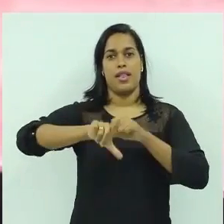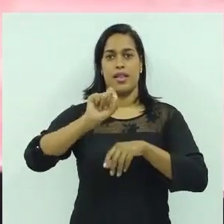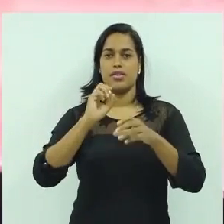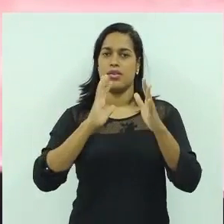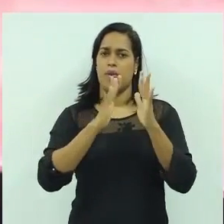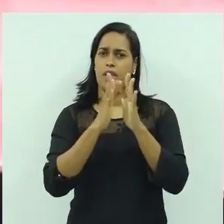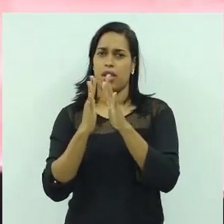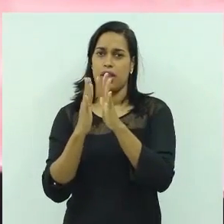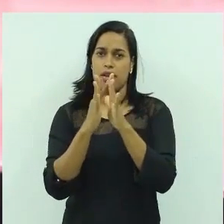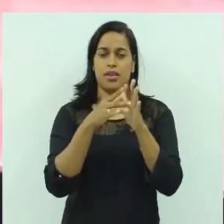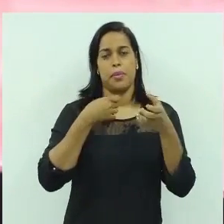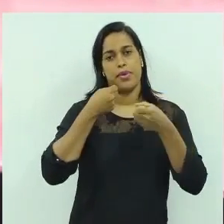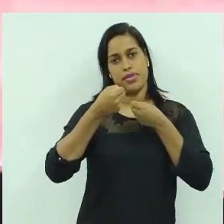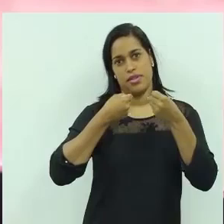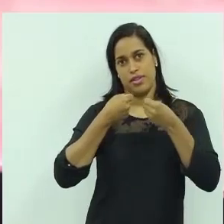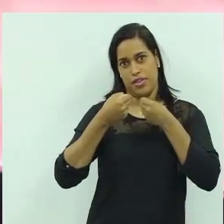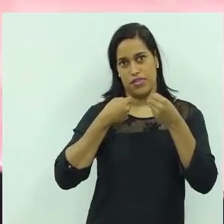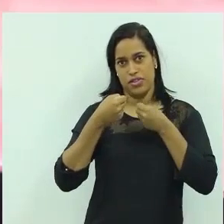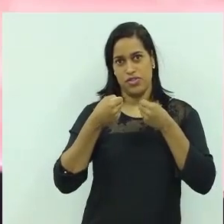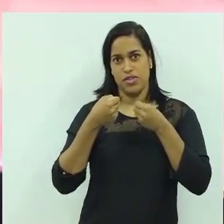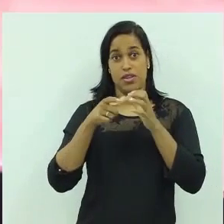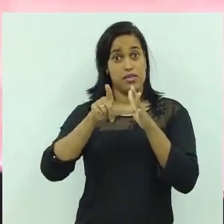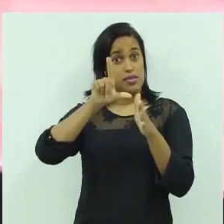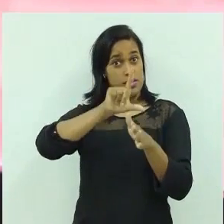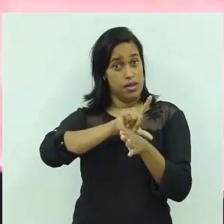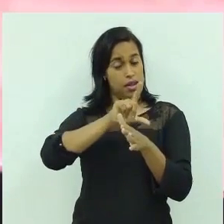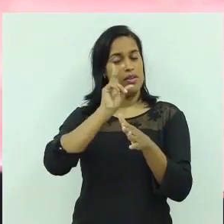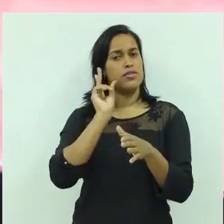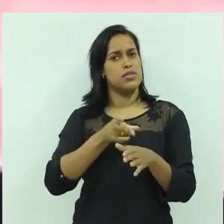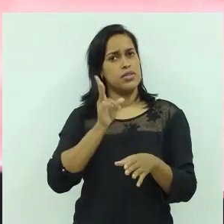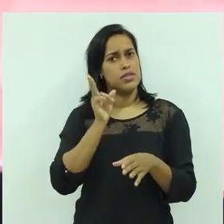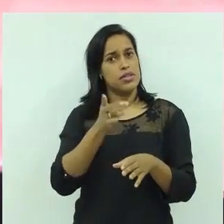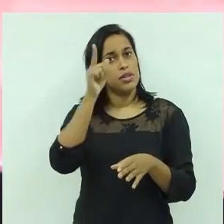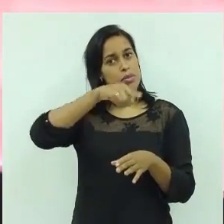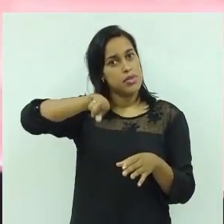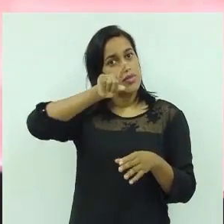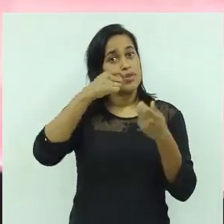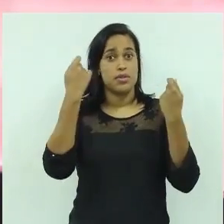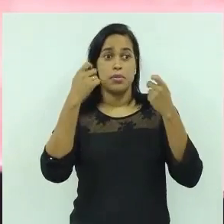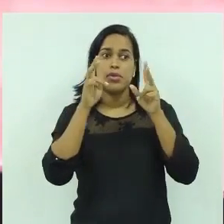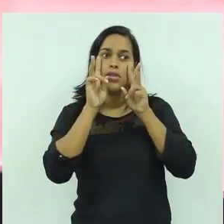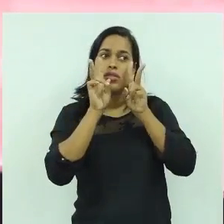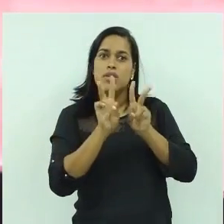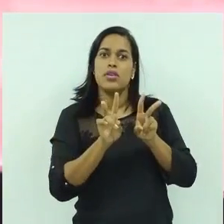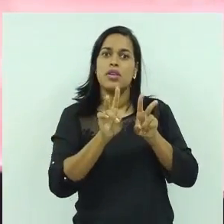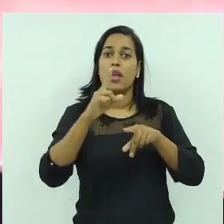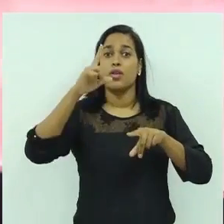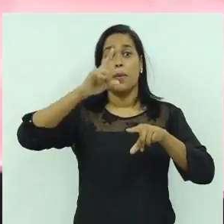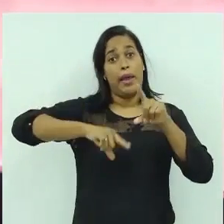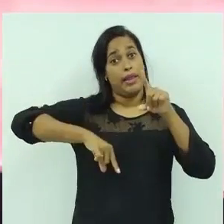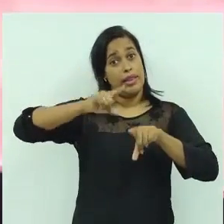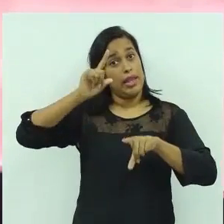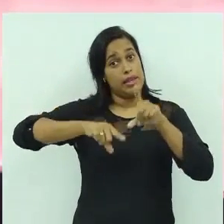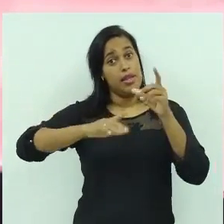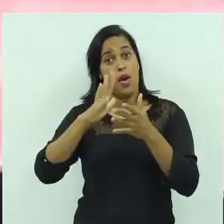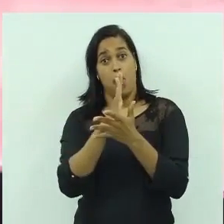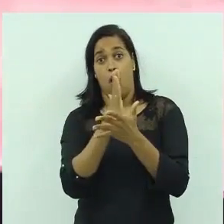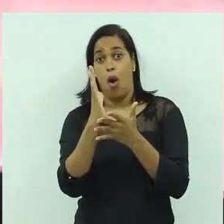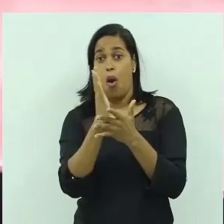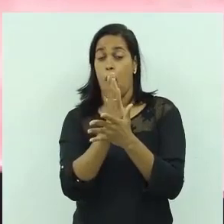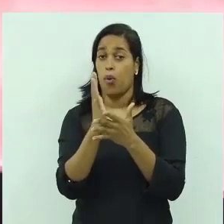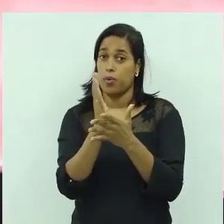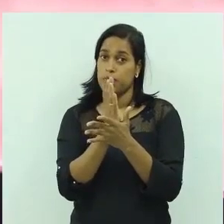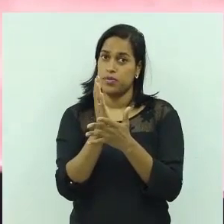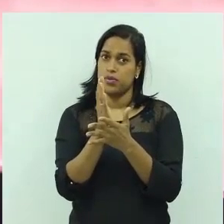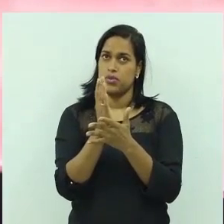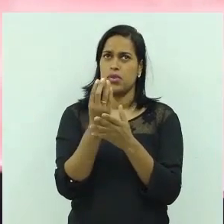em dinâmicas e entrevistas. Antes disso, eu quero ressaltar, no entanto, que você deve olhar no seu material alguns pontos,